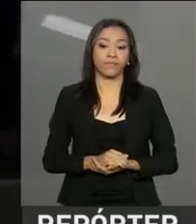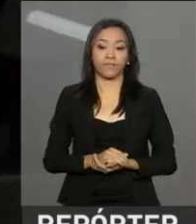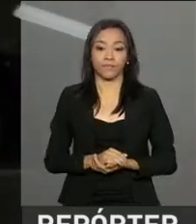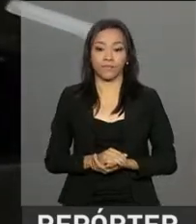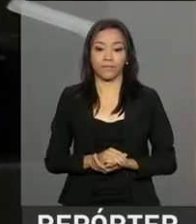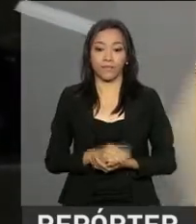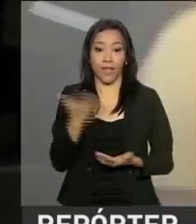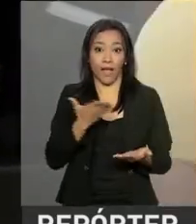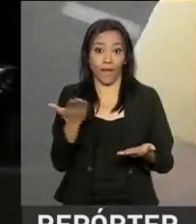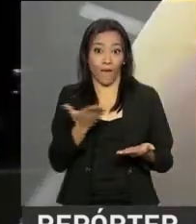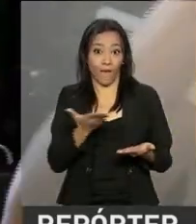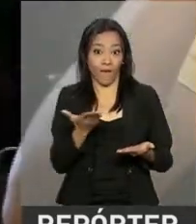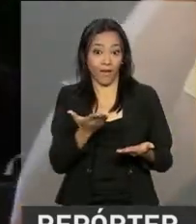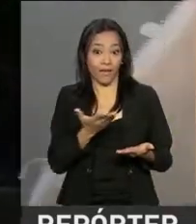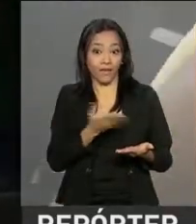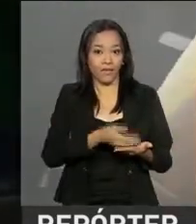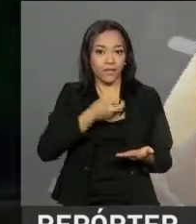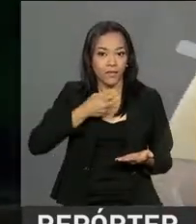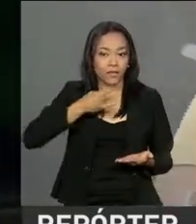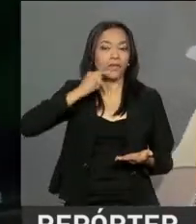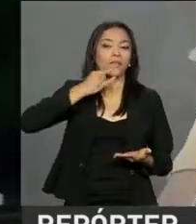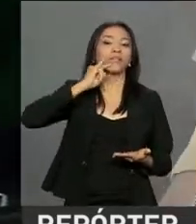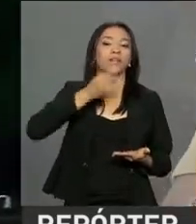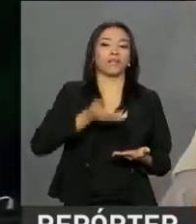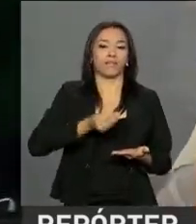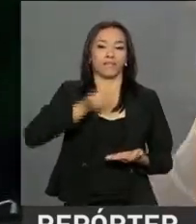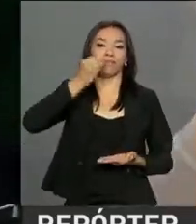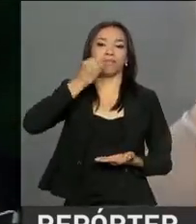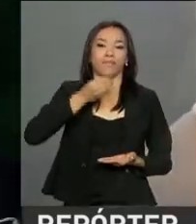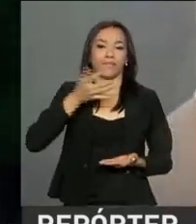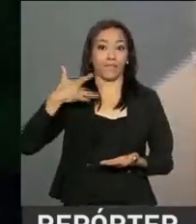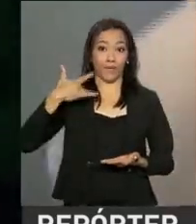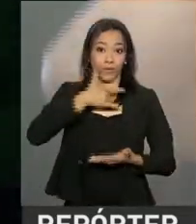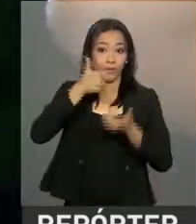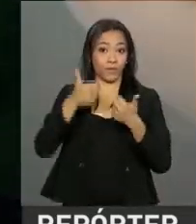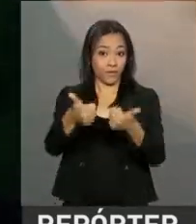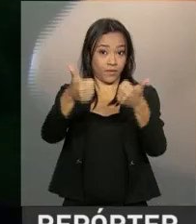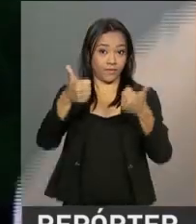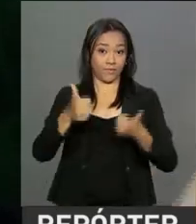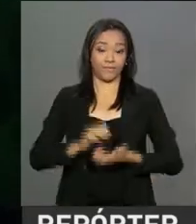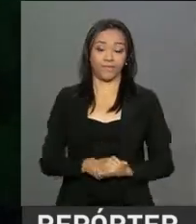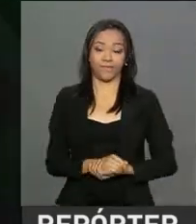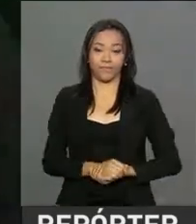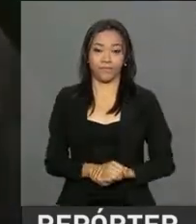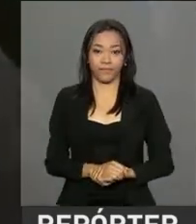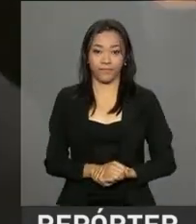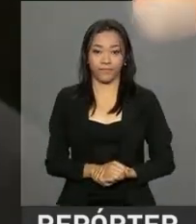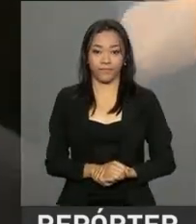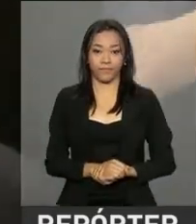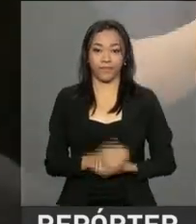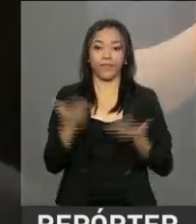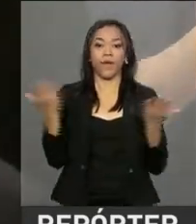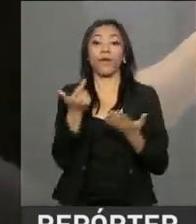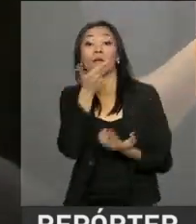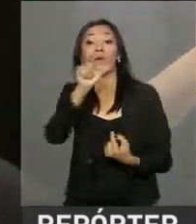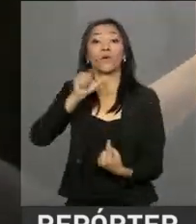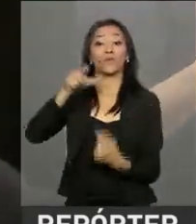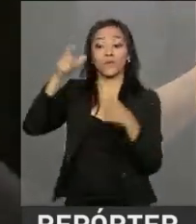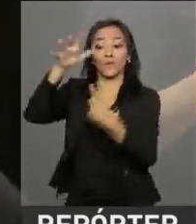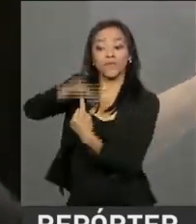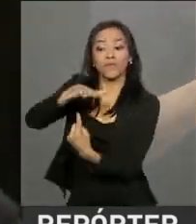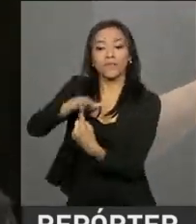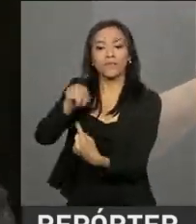vamos terminar com a cachaça saúde no estande de são